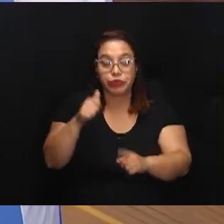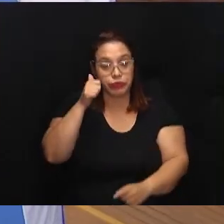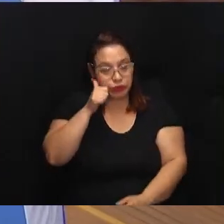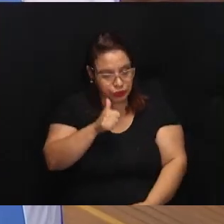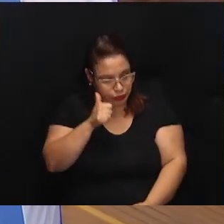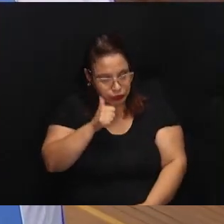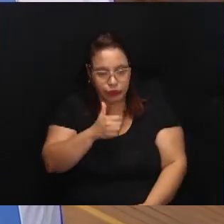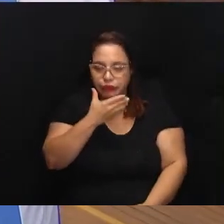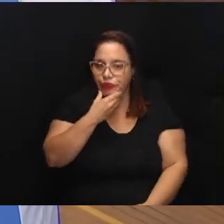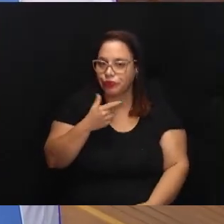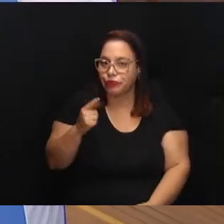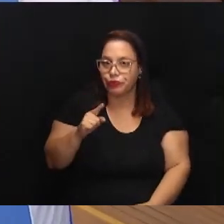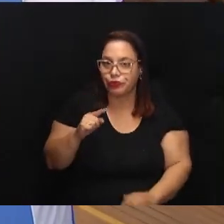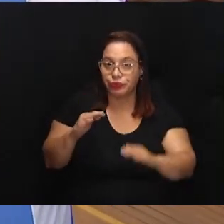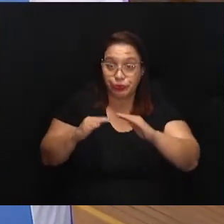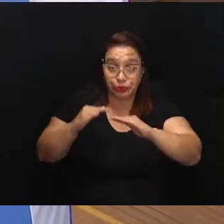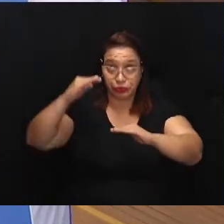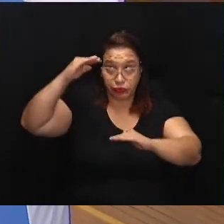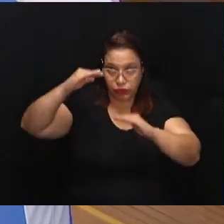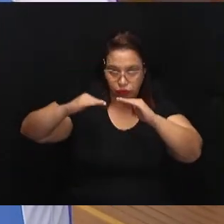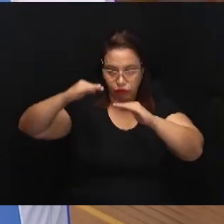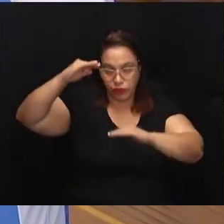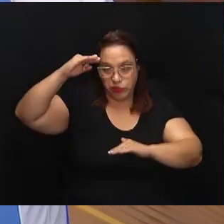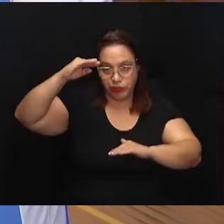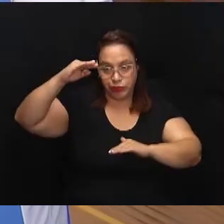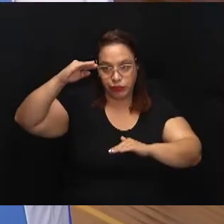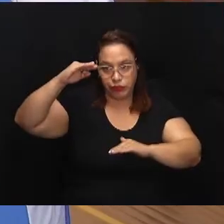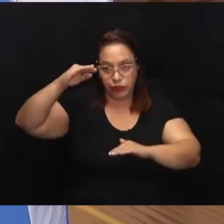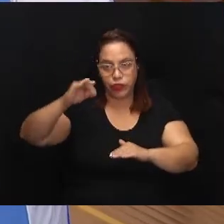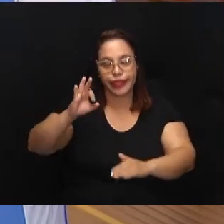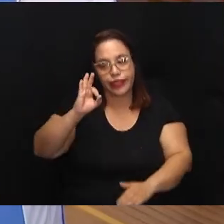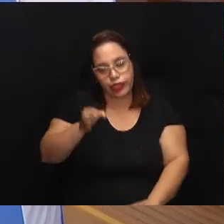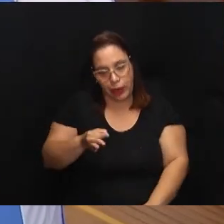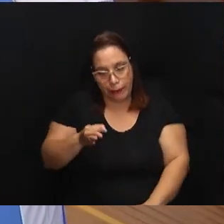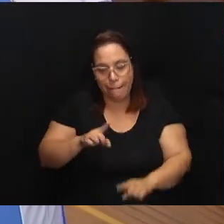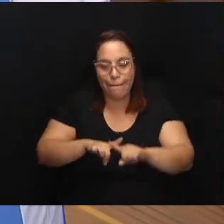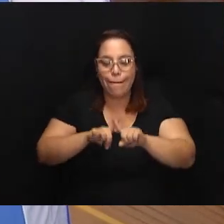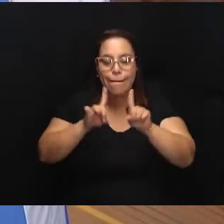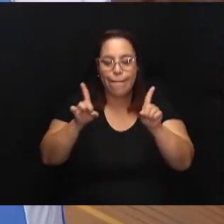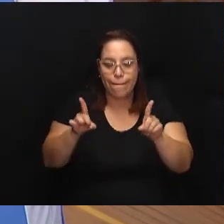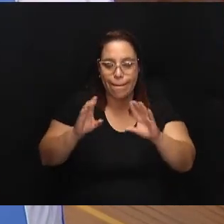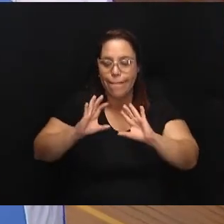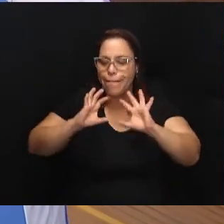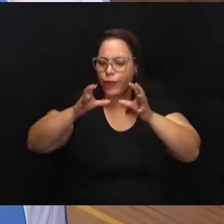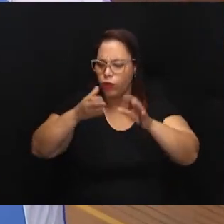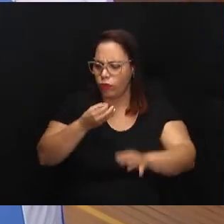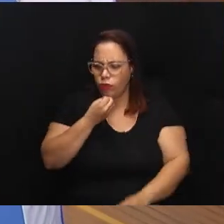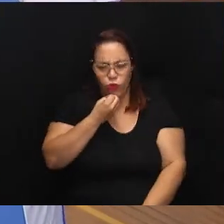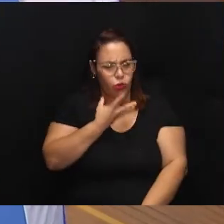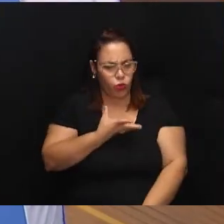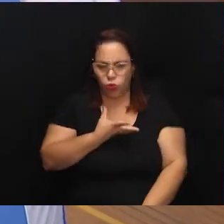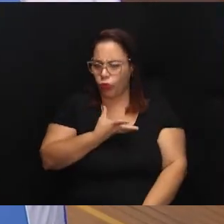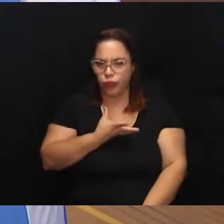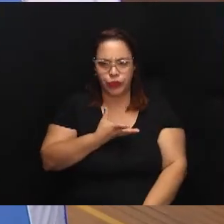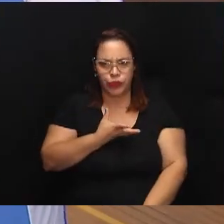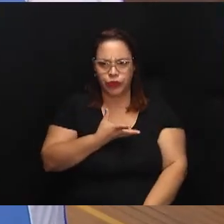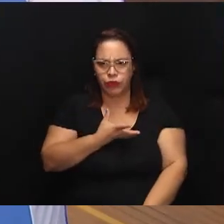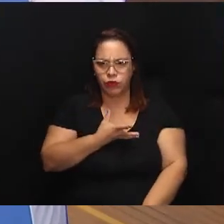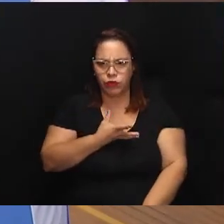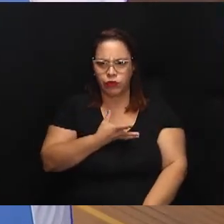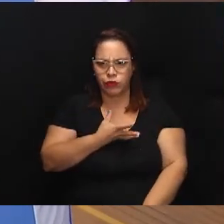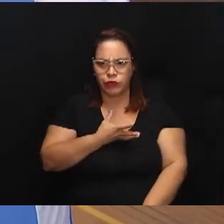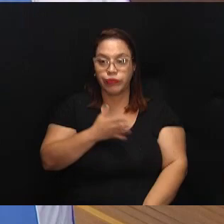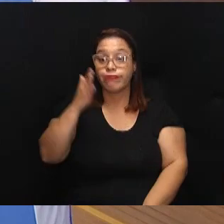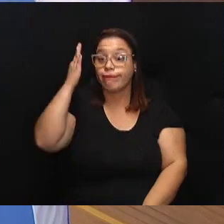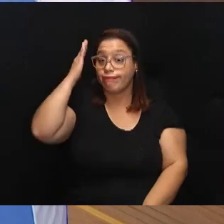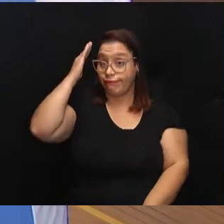jogadoras que não têm uma estatura considerada a ideal, porém jogando em altíssimo nível. A